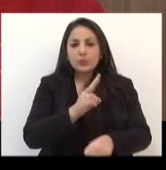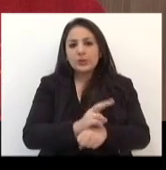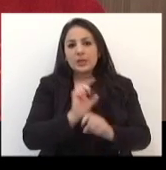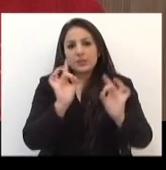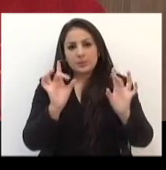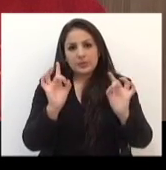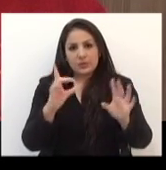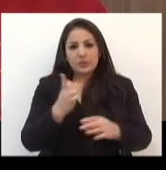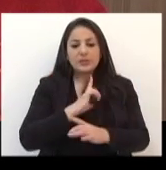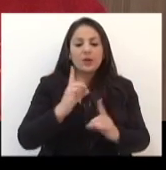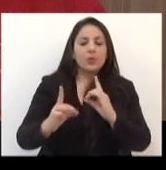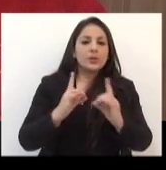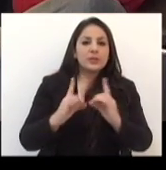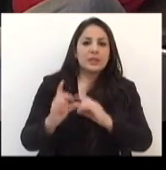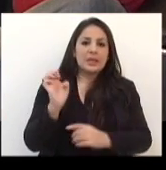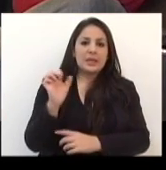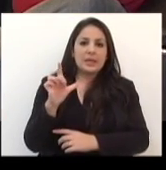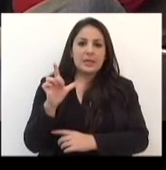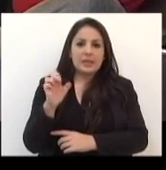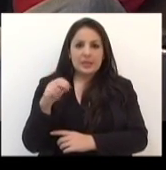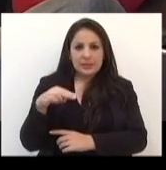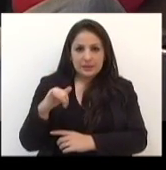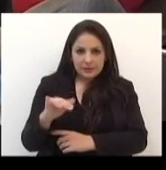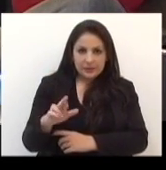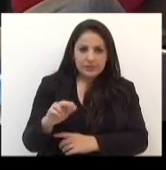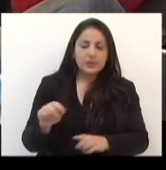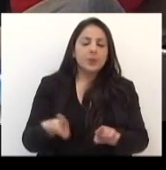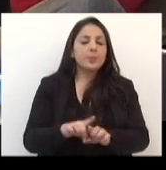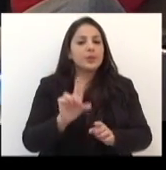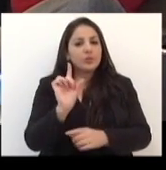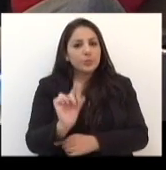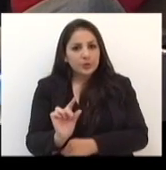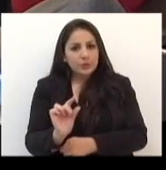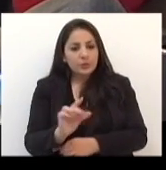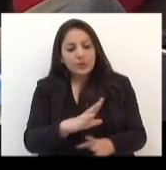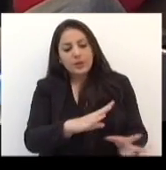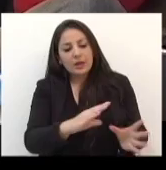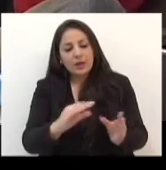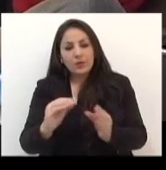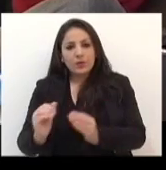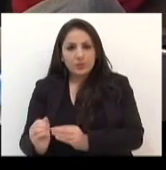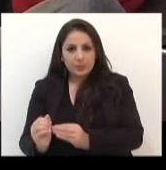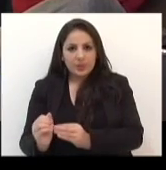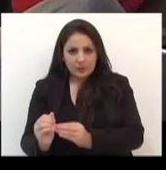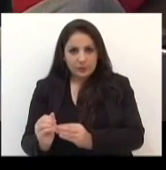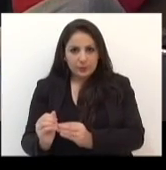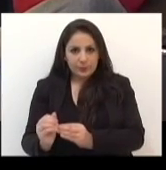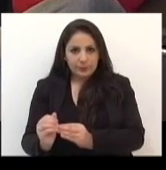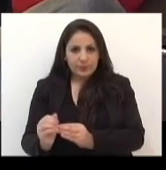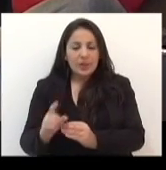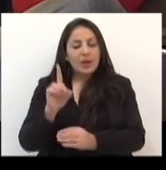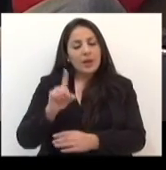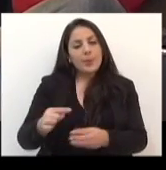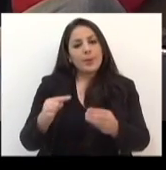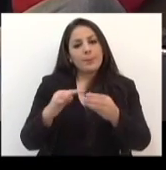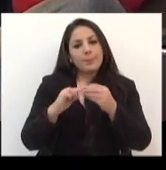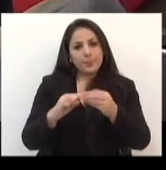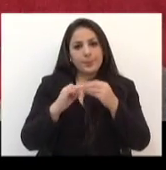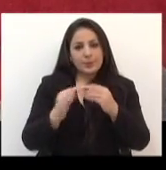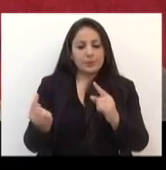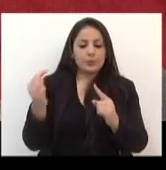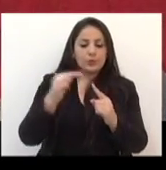nossa coordenadora Elenir Chapuz. Reduzir o acolhimento institucional é uma das principais medidas do